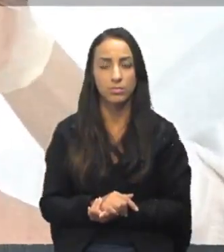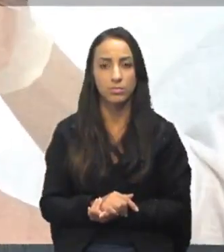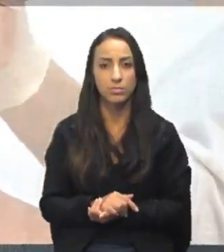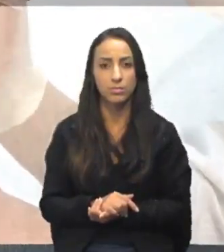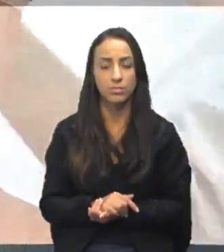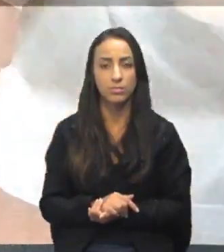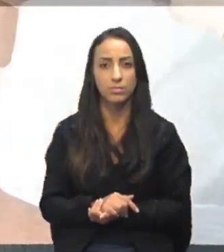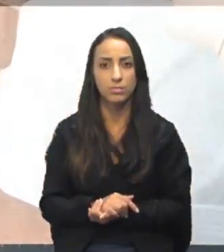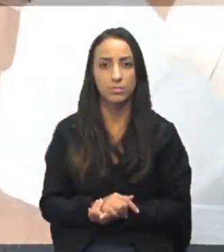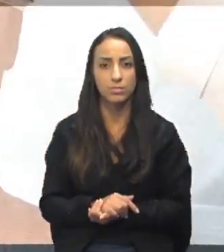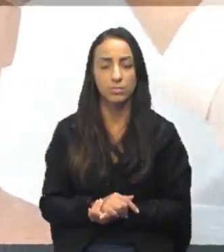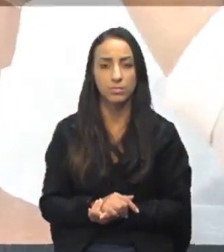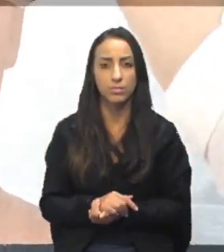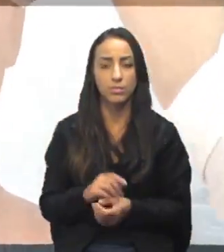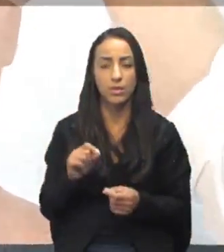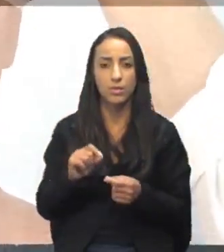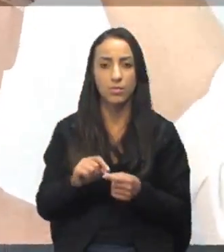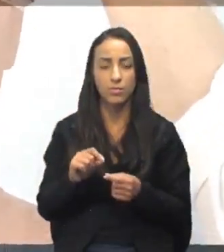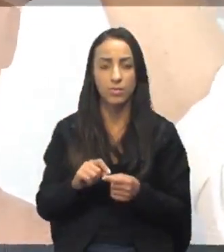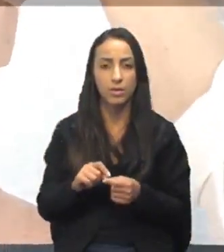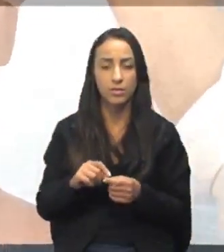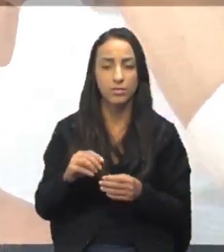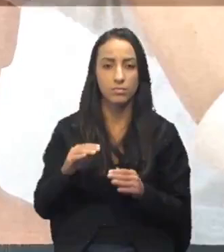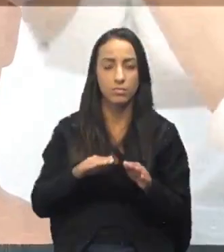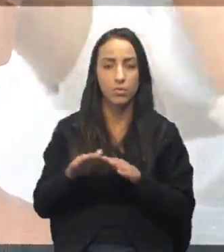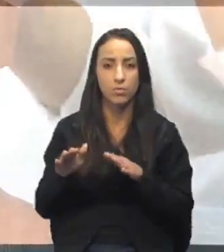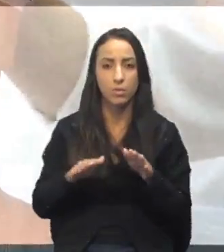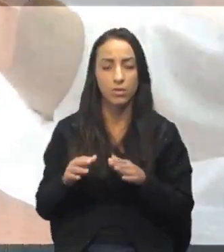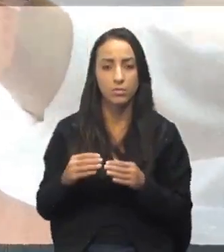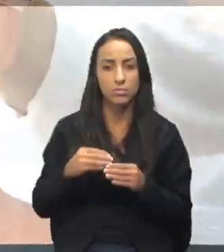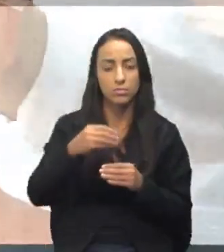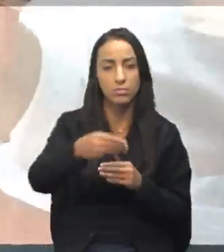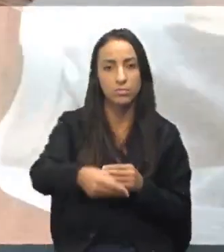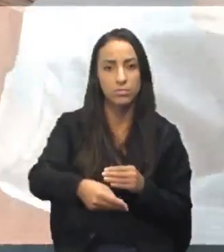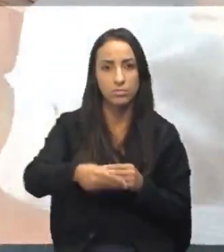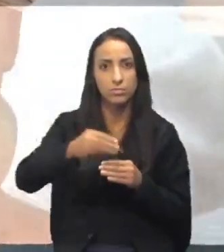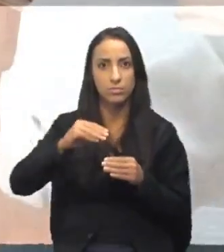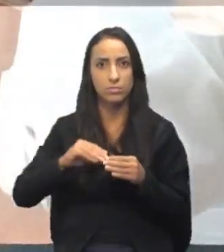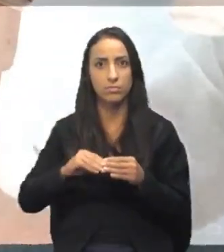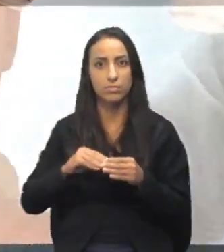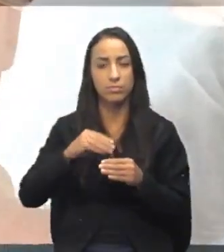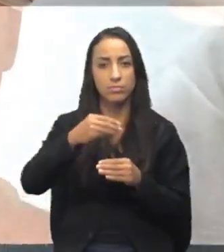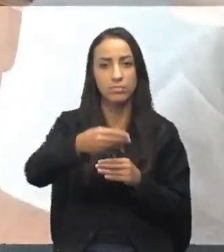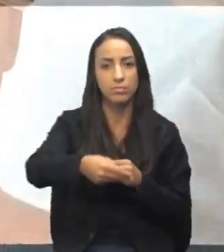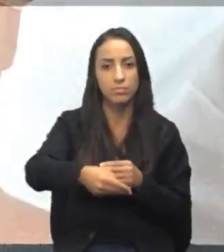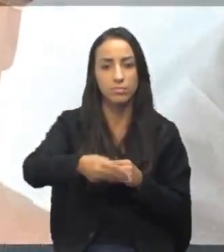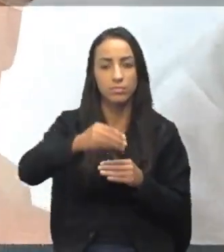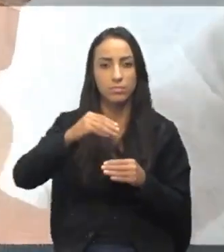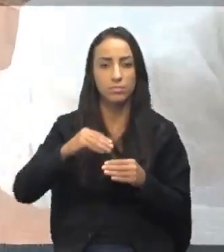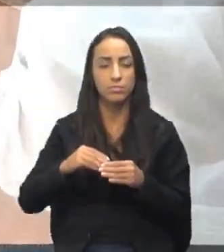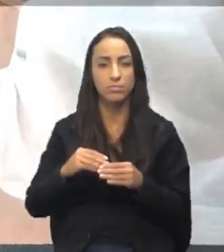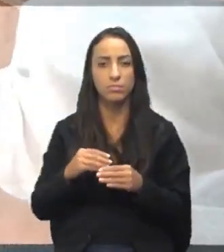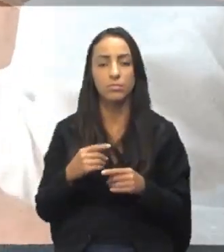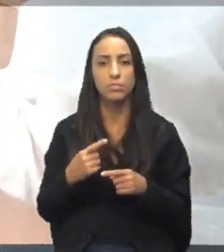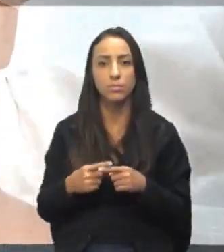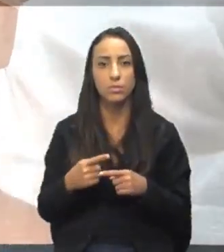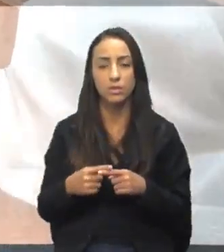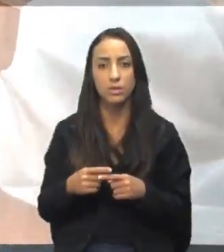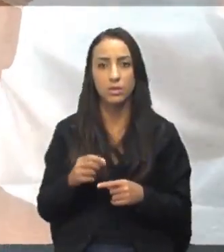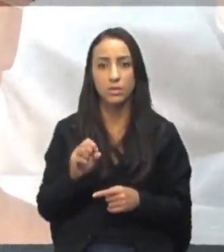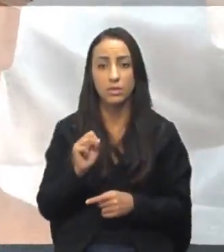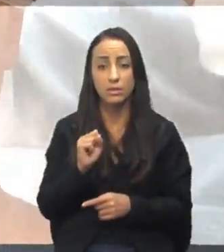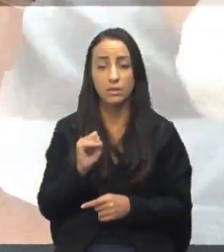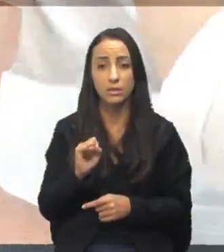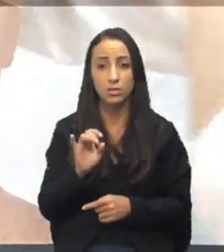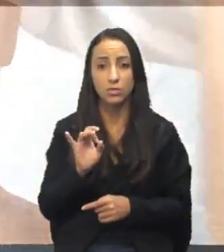a bandagem, e aí eu faço o movimento de ida e volta, justamente porque se eu fizesse